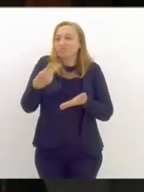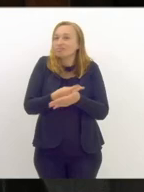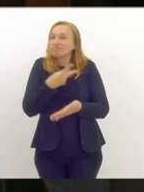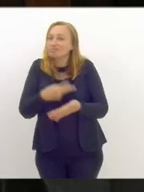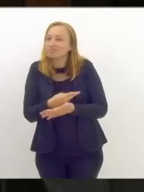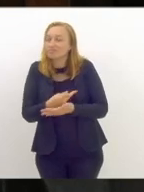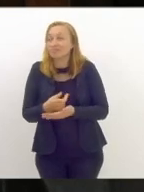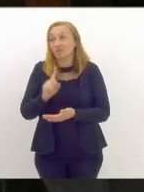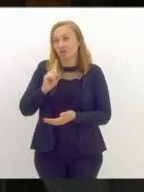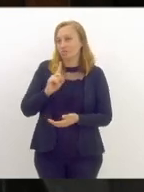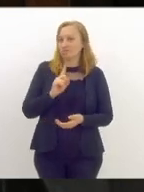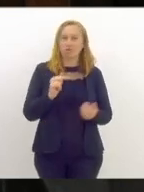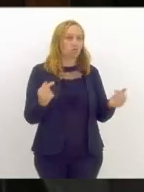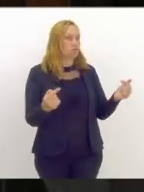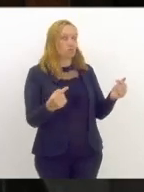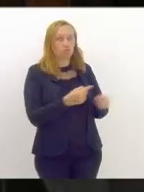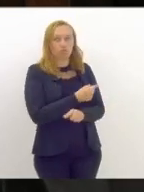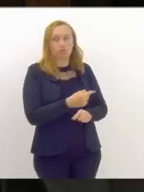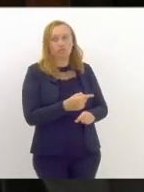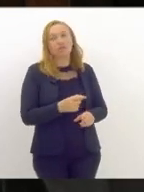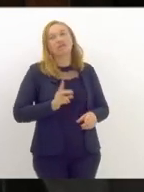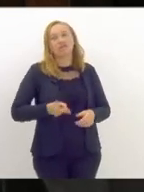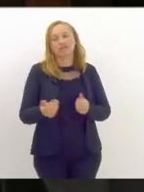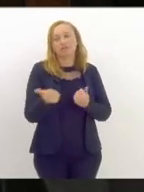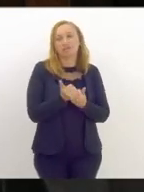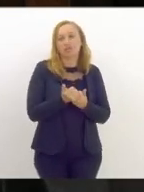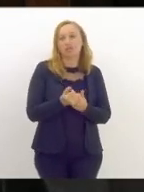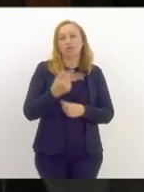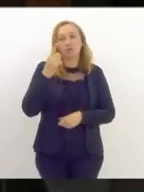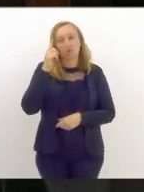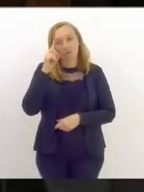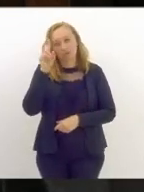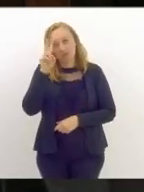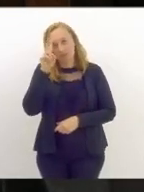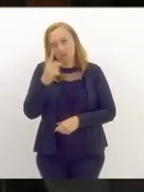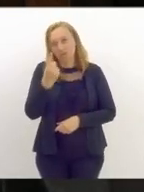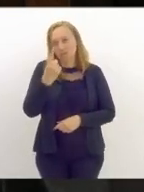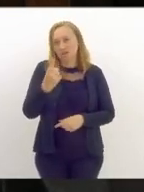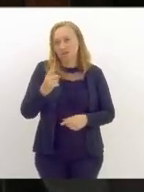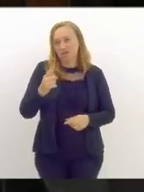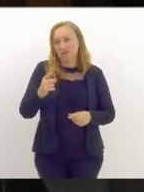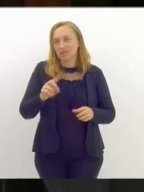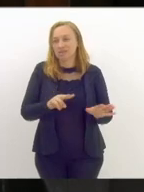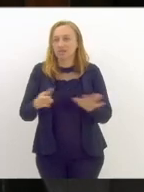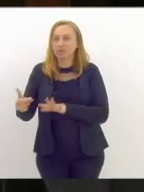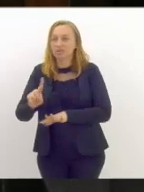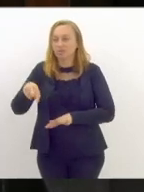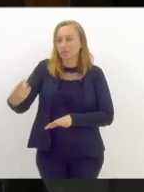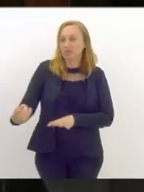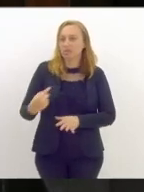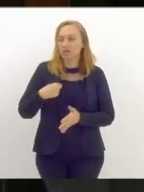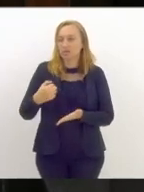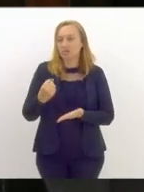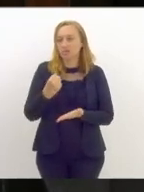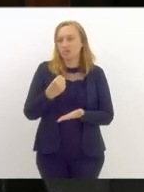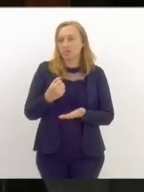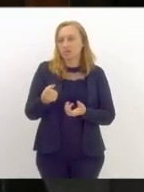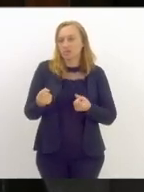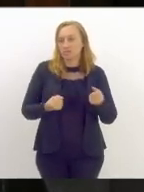eu discordo. Sempre me apoiou. Eu lembro que uma semana depois de eu tirar a carteira, achando que dirigia